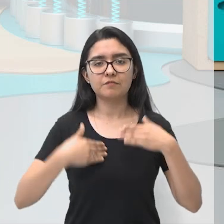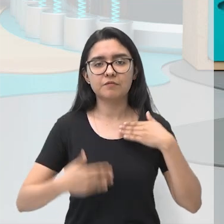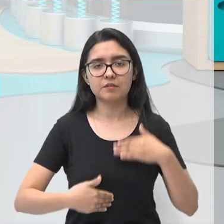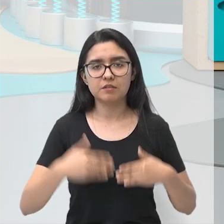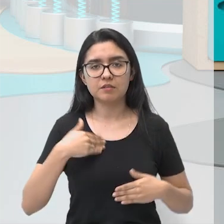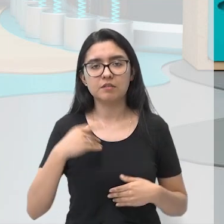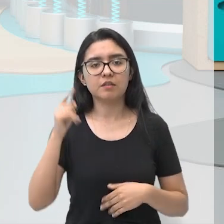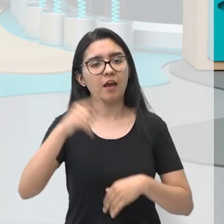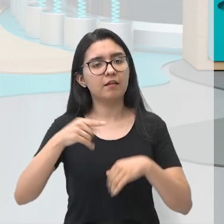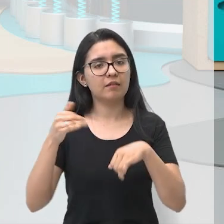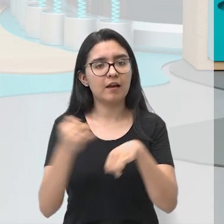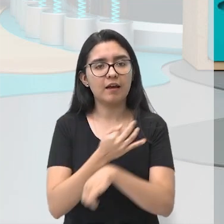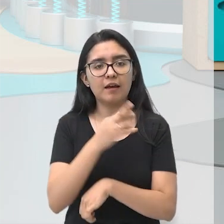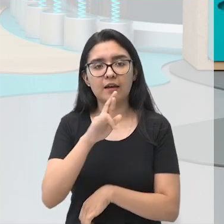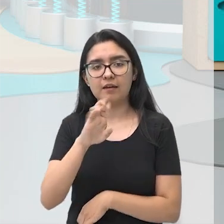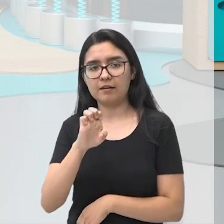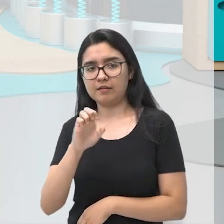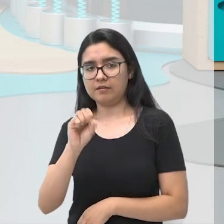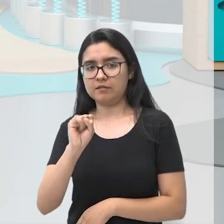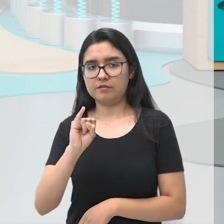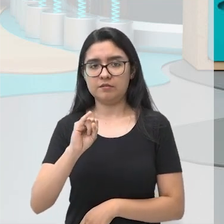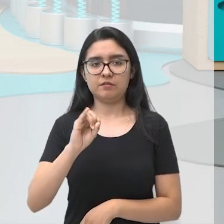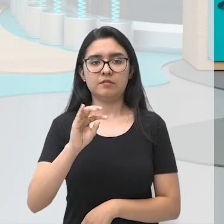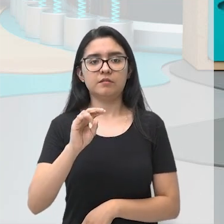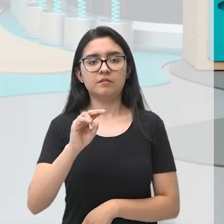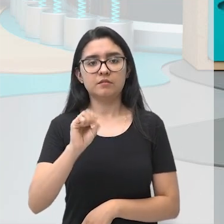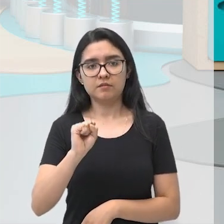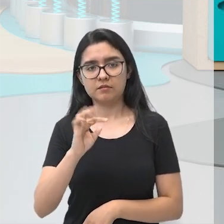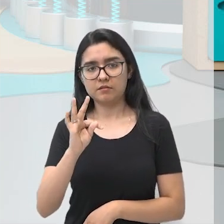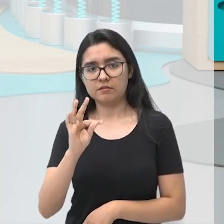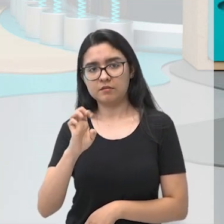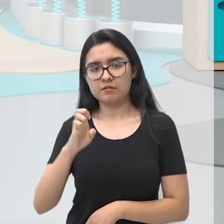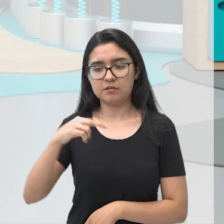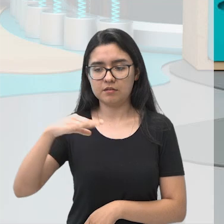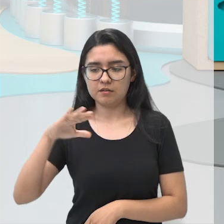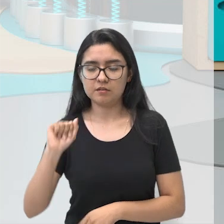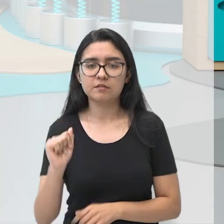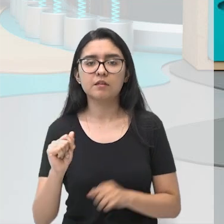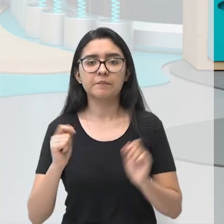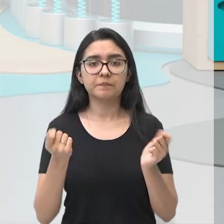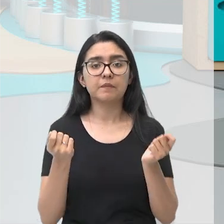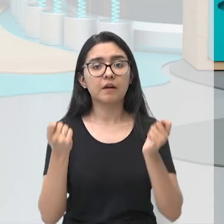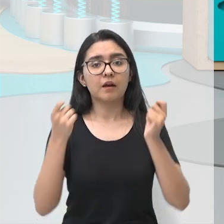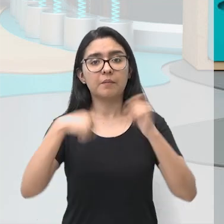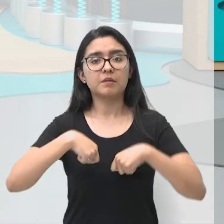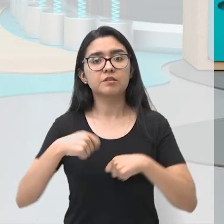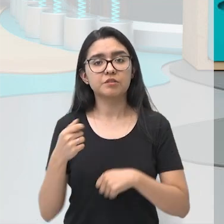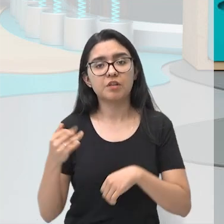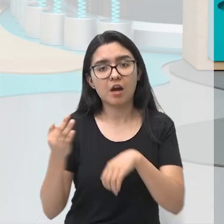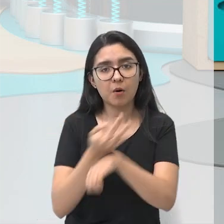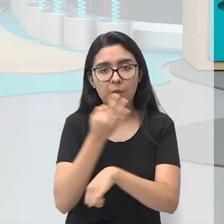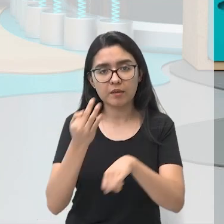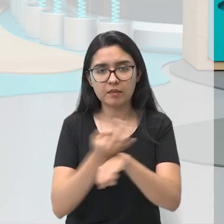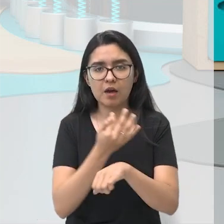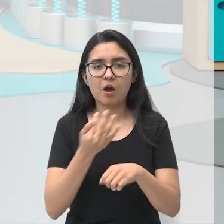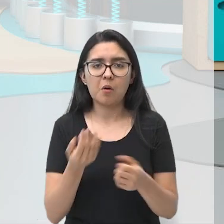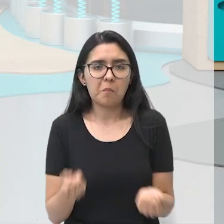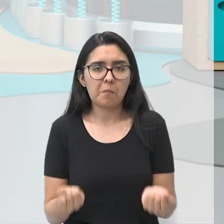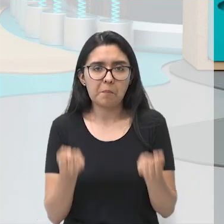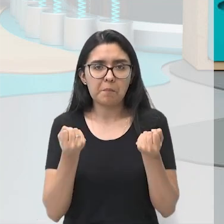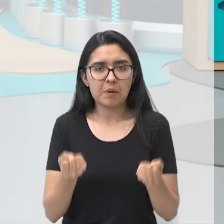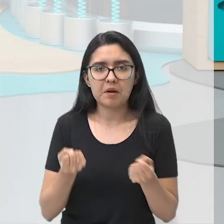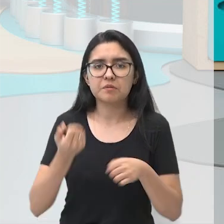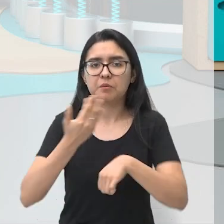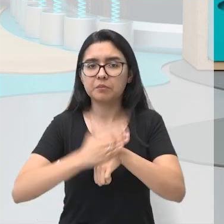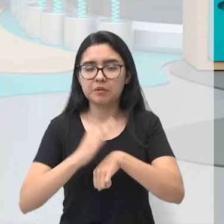que é a resistência. Olha só. A resistência vai ser a capacidade de sustentar uma dada carga de